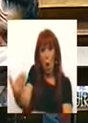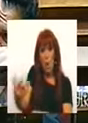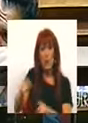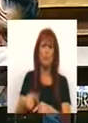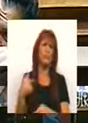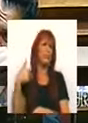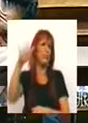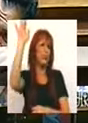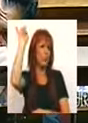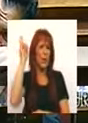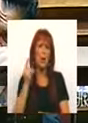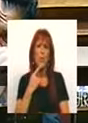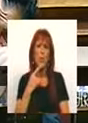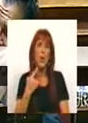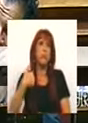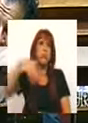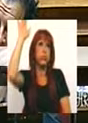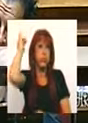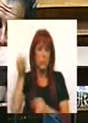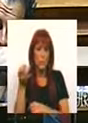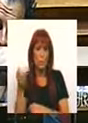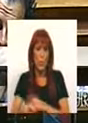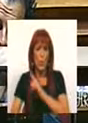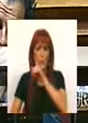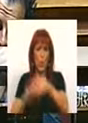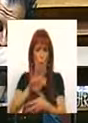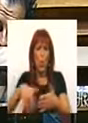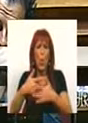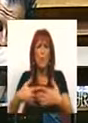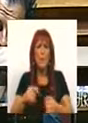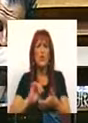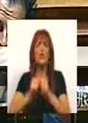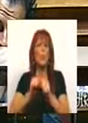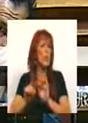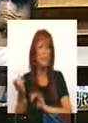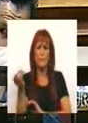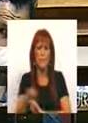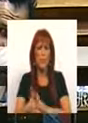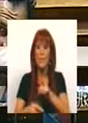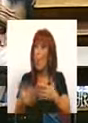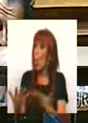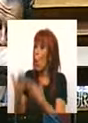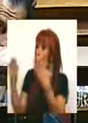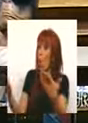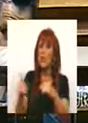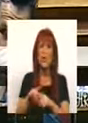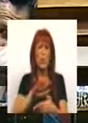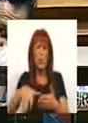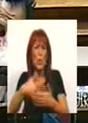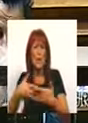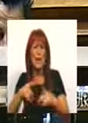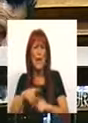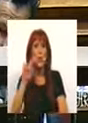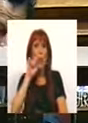já ultrapassou, há muito que ultrapassou o plano do desporto e se coloca hoje em dia no plano